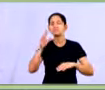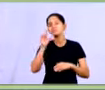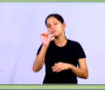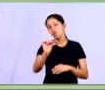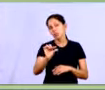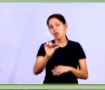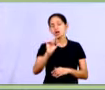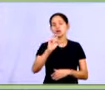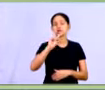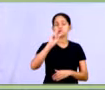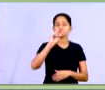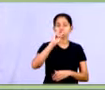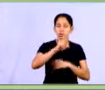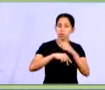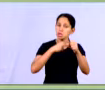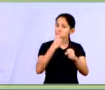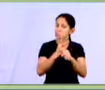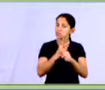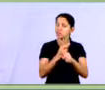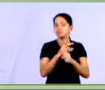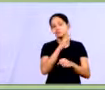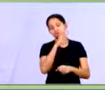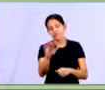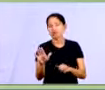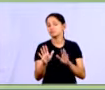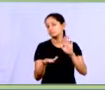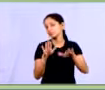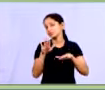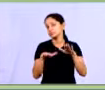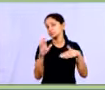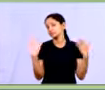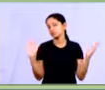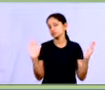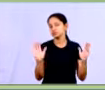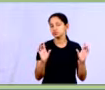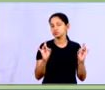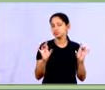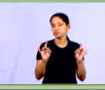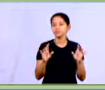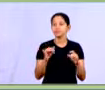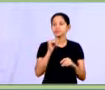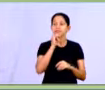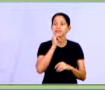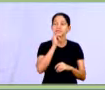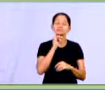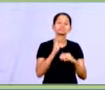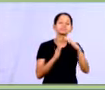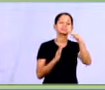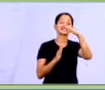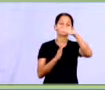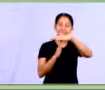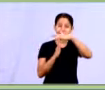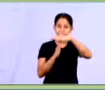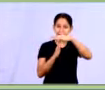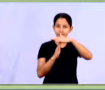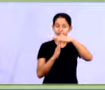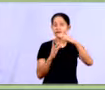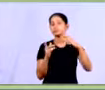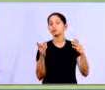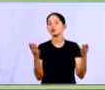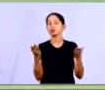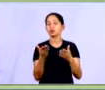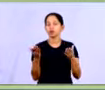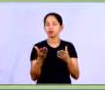2 anos e meio, né? E o projeto B, o payback, significa o T, o tempo, o